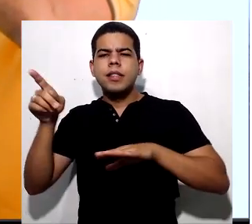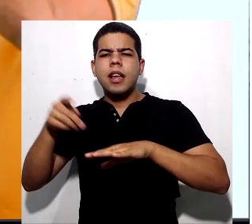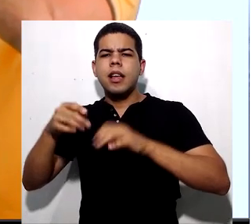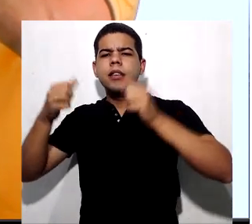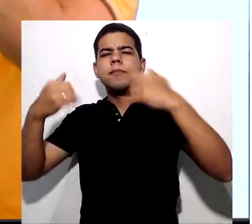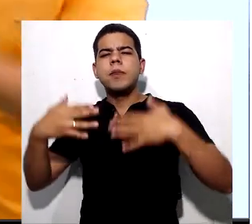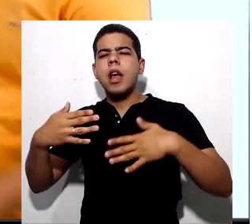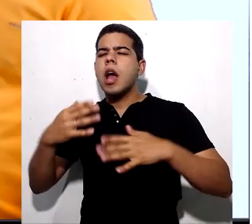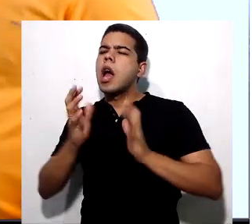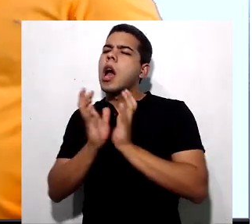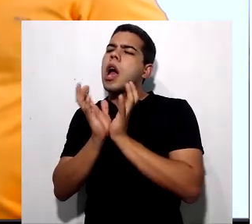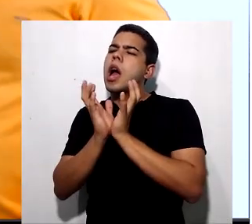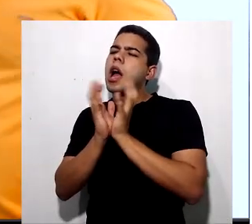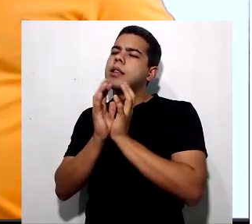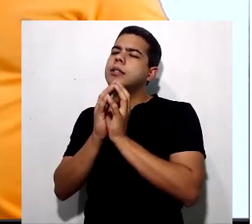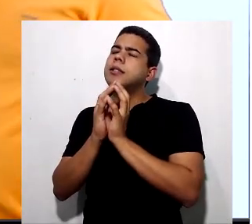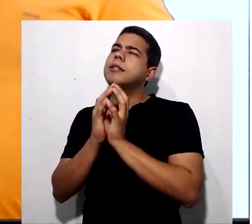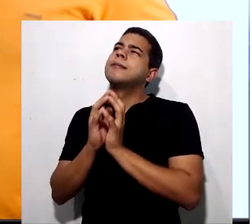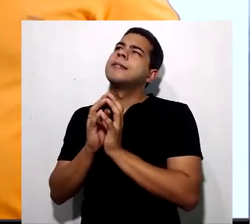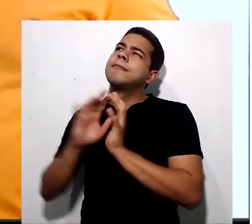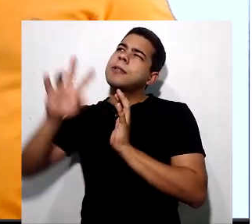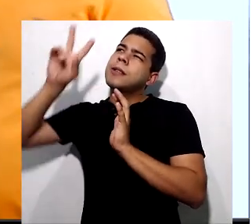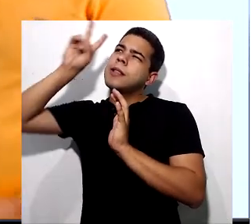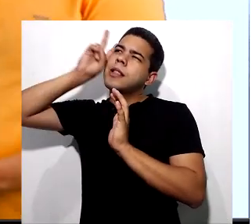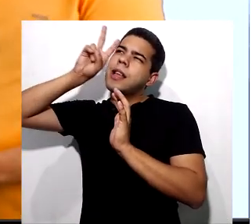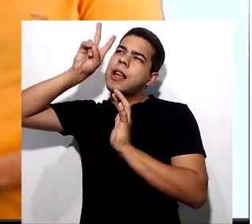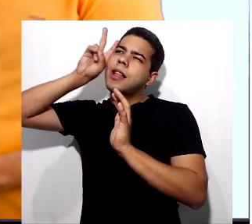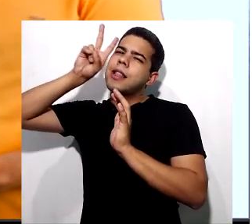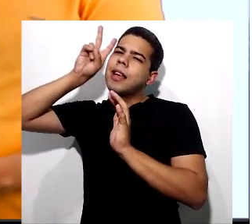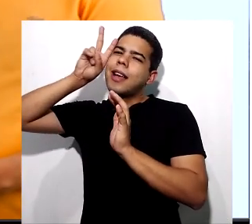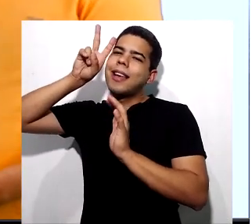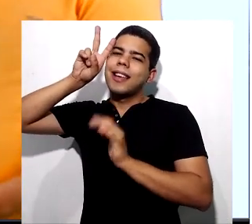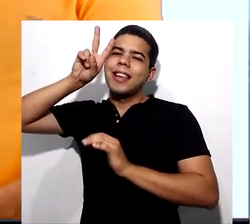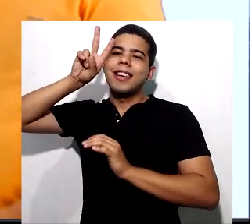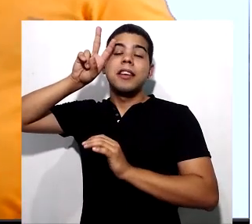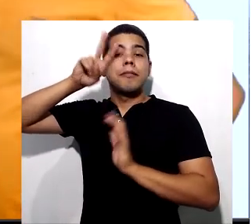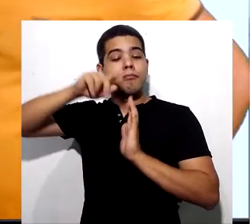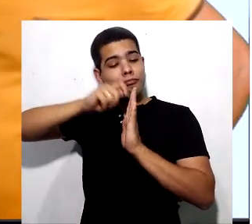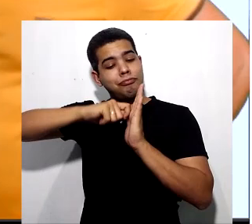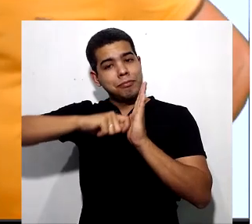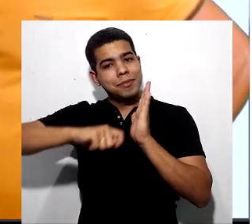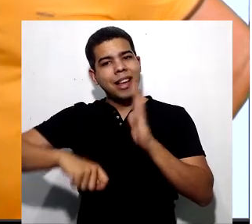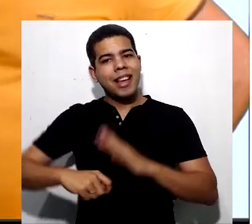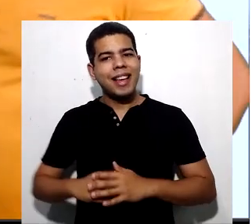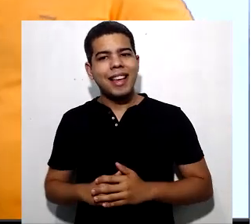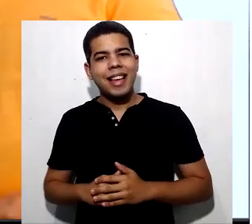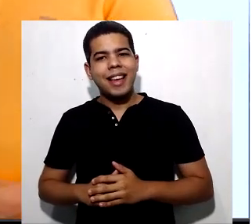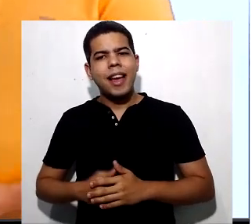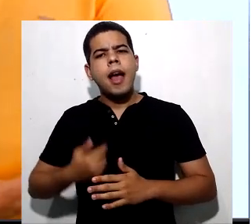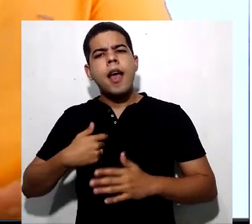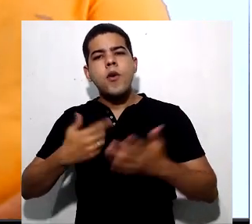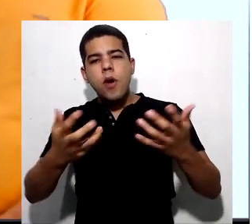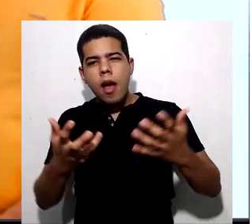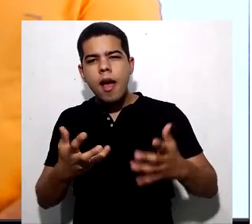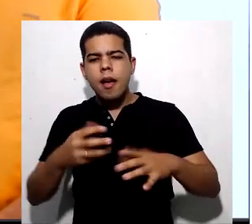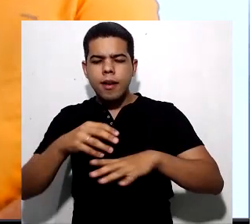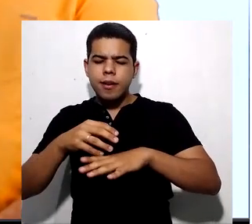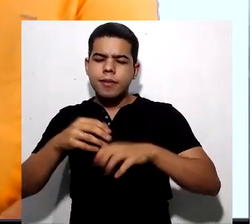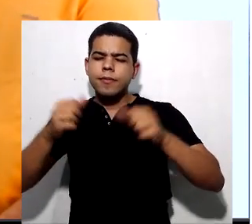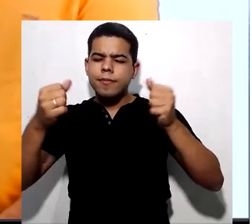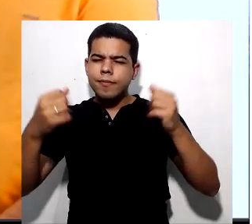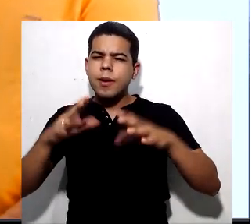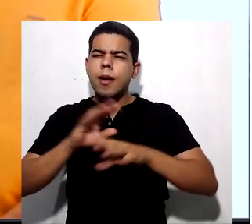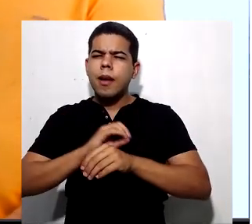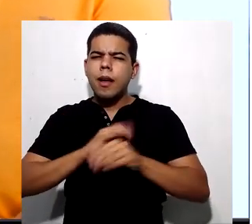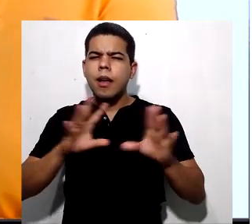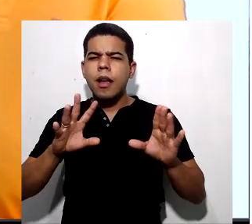ela colocava o Recife das lembranças dela, e ao mesmo tempo, eu gostaria de deixar bem claro que, Samuel,